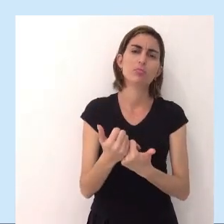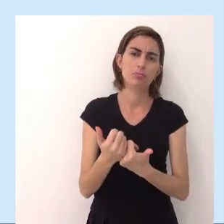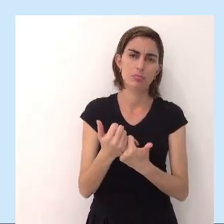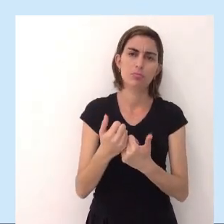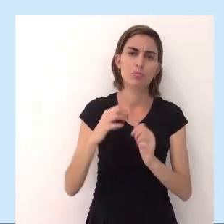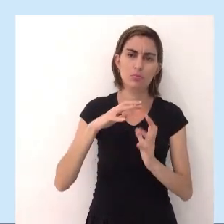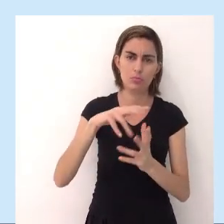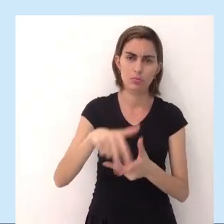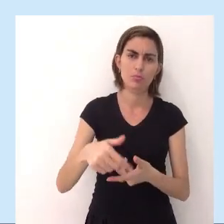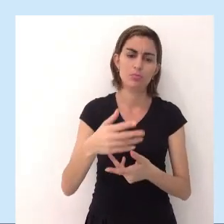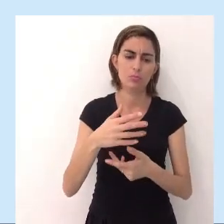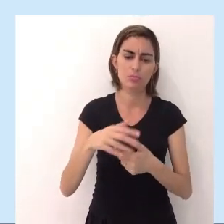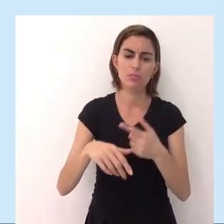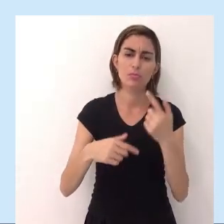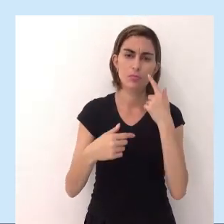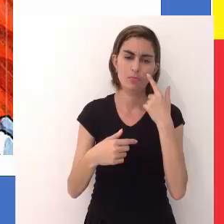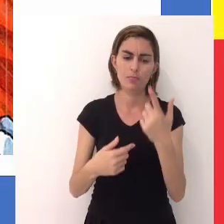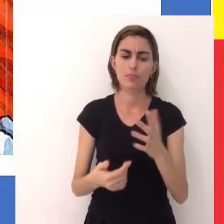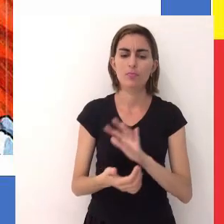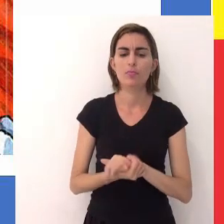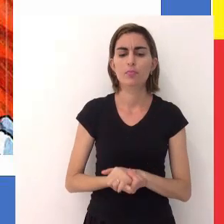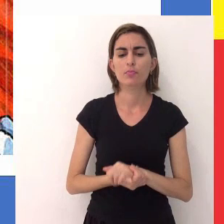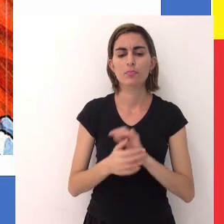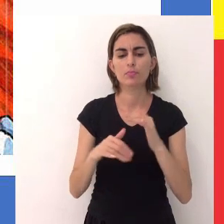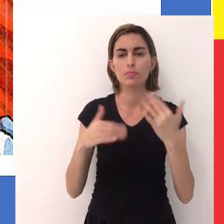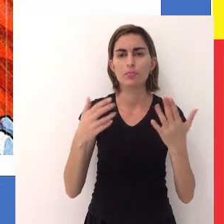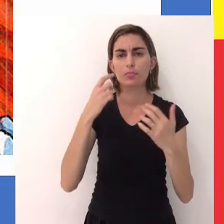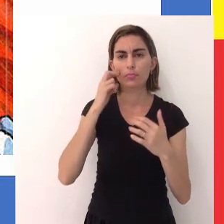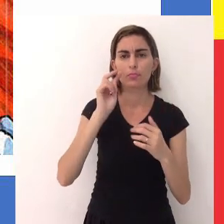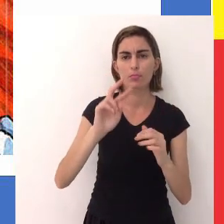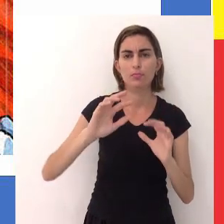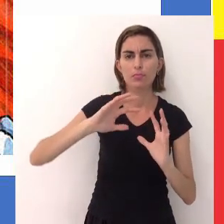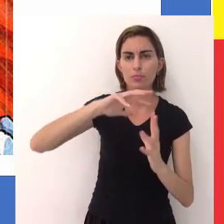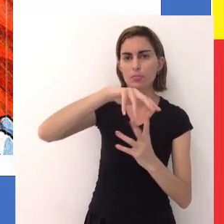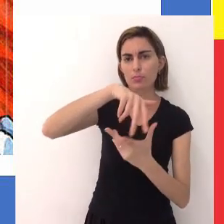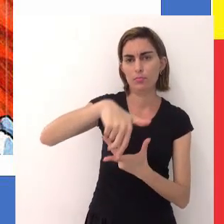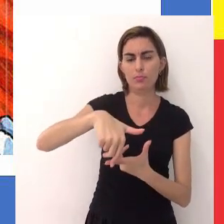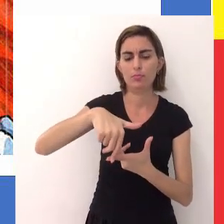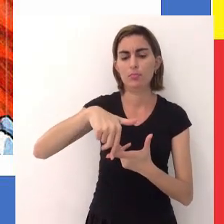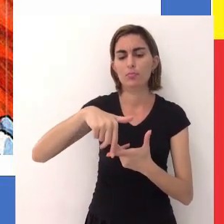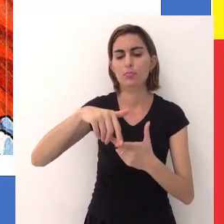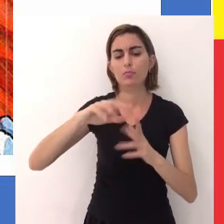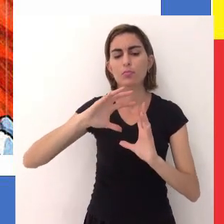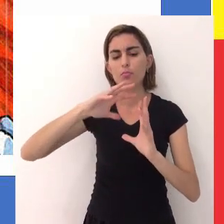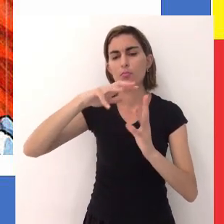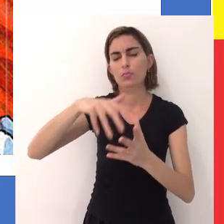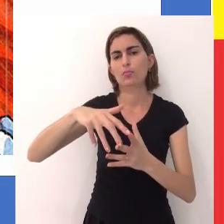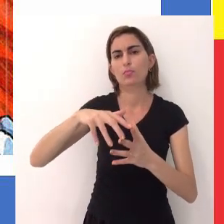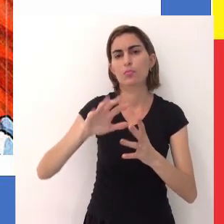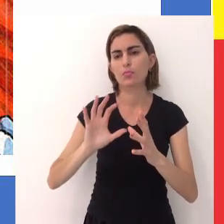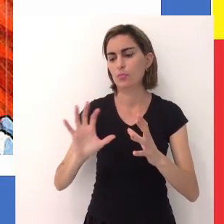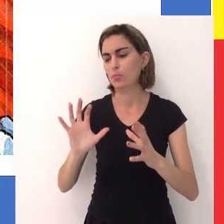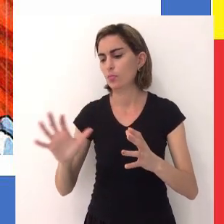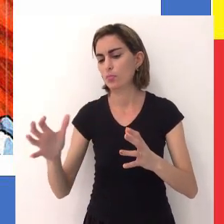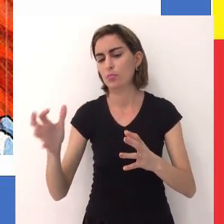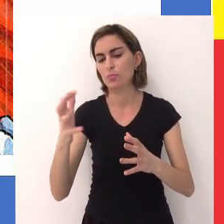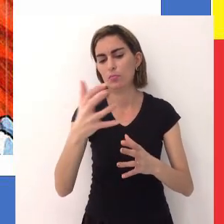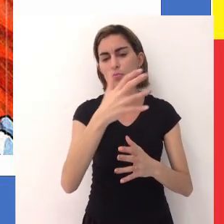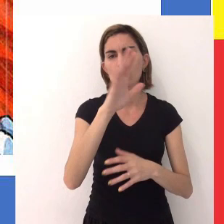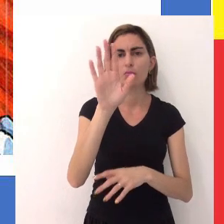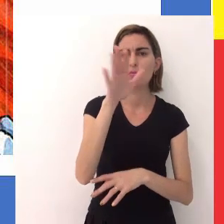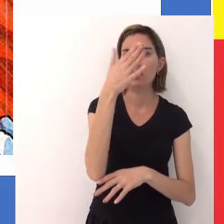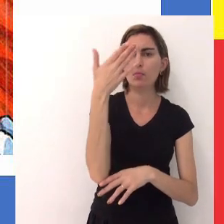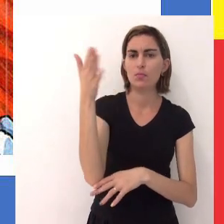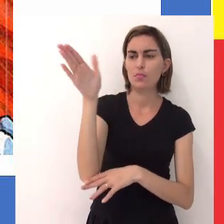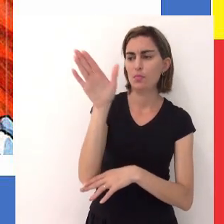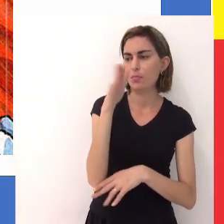multipolar, a gente teria essa que vocês acompanham agora em tela, tá? Então, vocês observam aí o mundo, né? E aí vocês veem